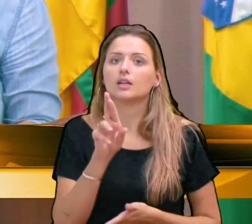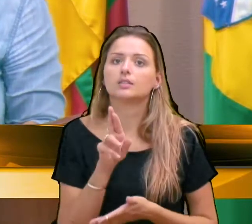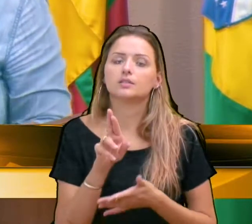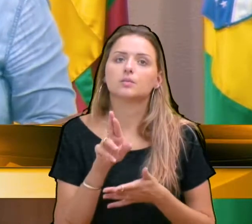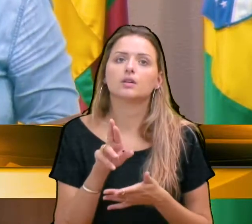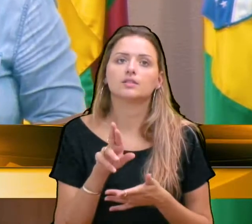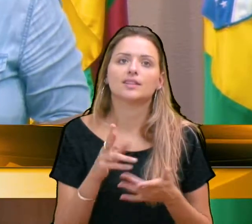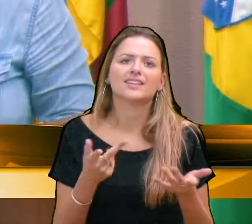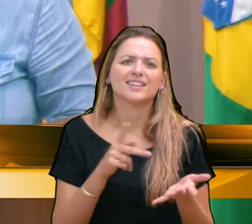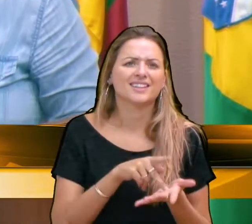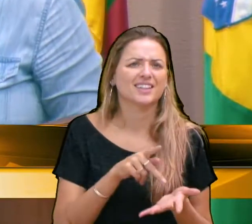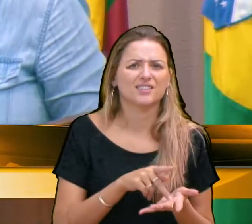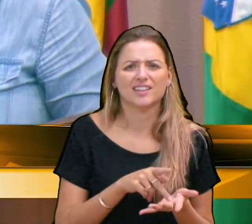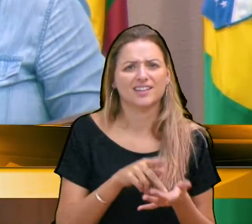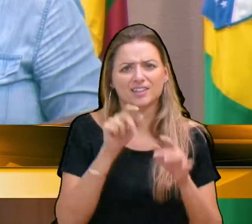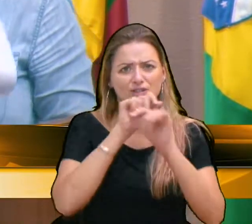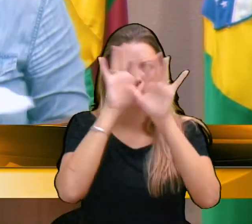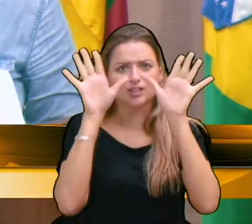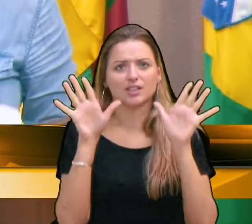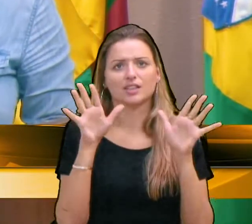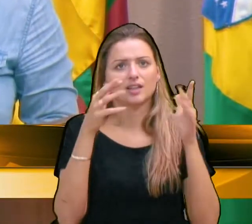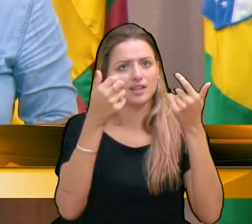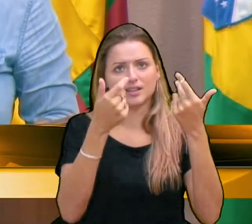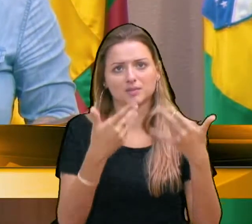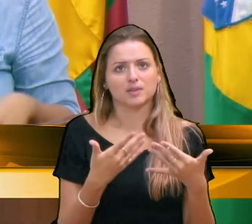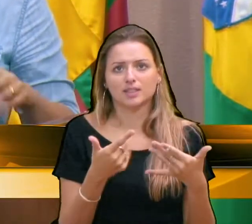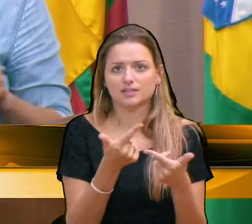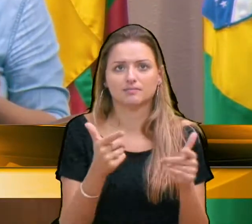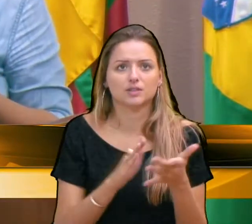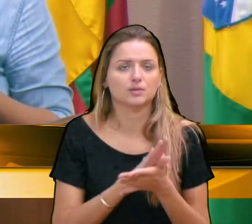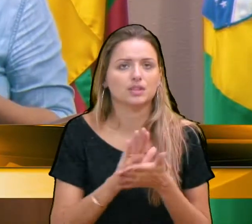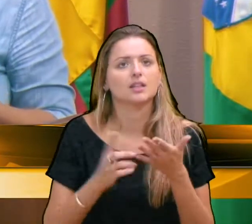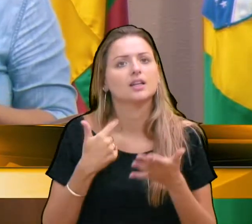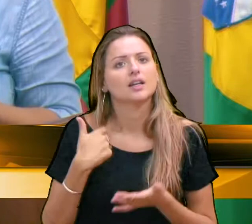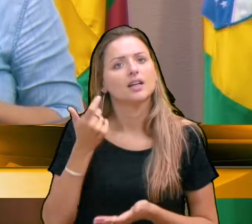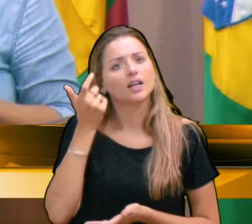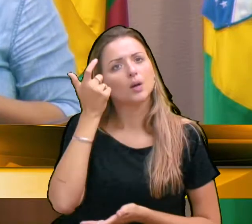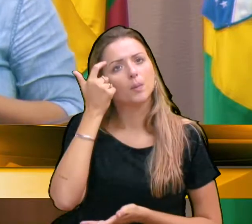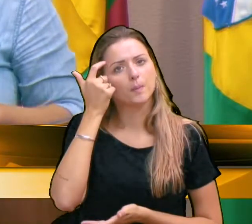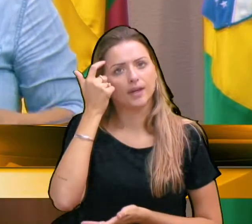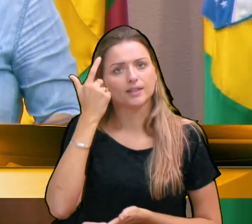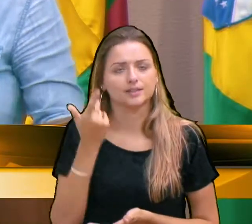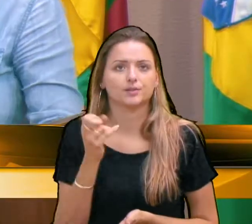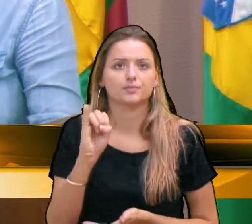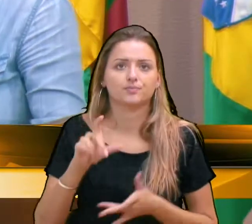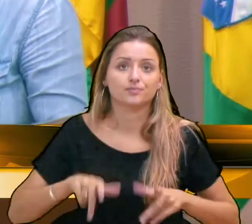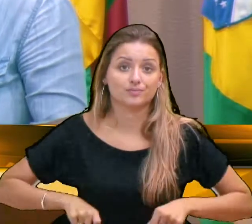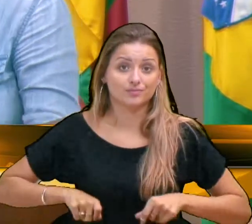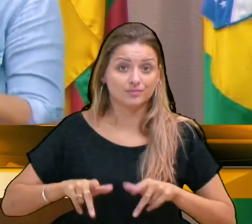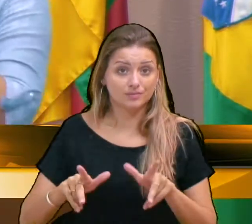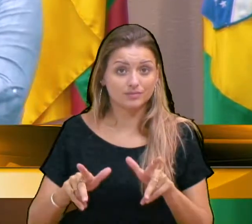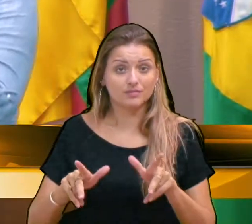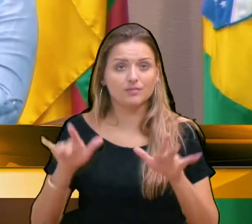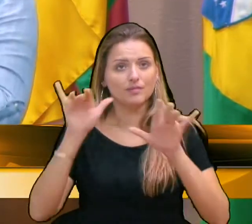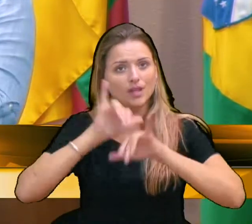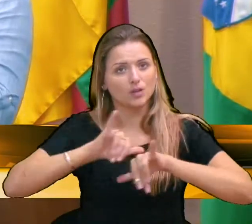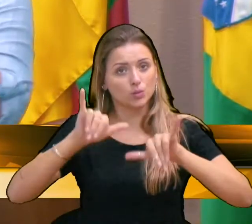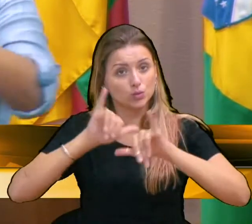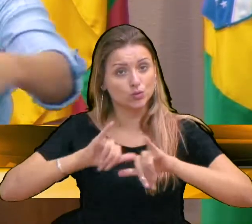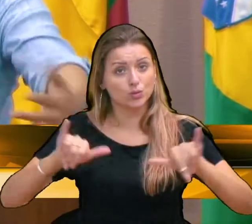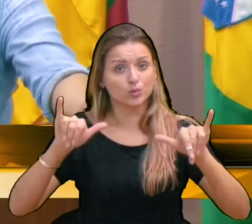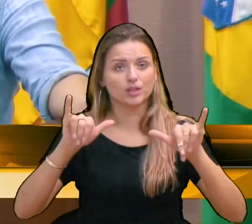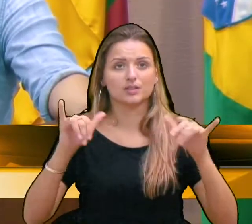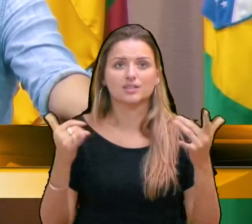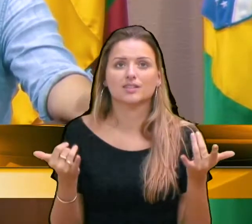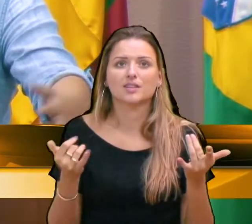e, na verdade, de resposta clara não tem nada, né? E aí eu fico pensando, se gasta tanto dinheiro com publicidade